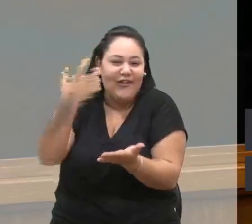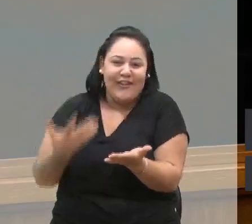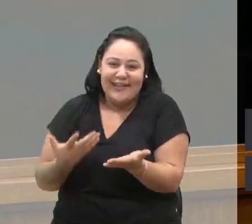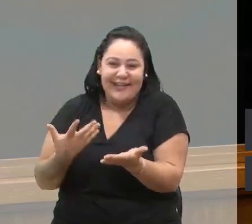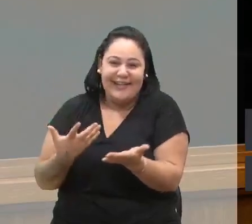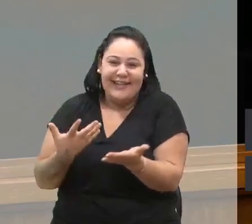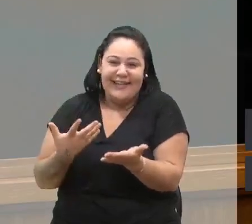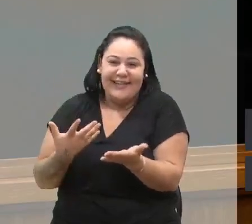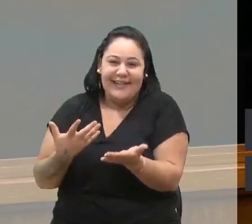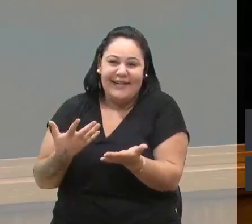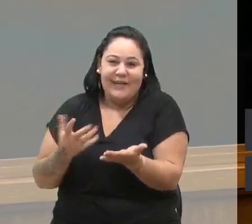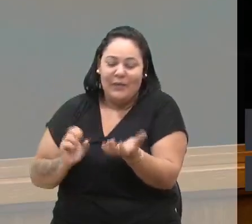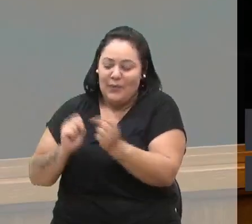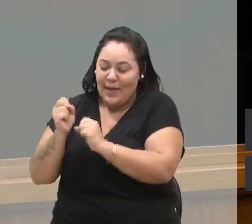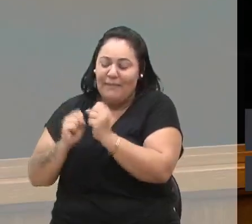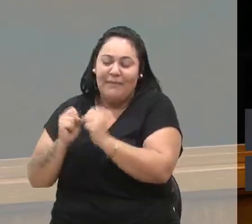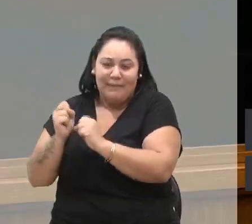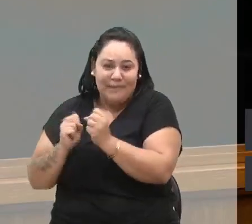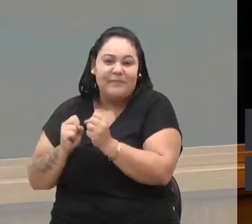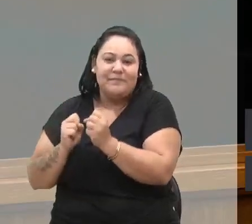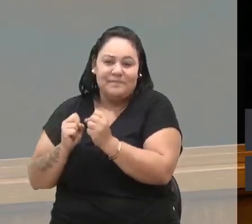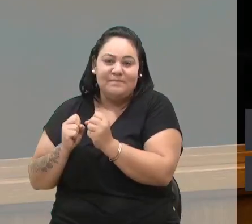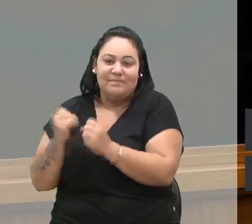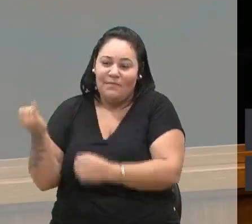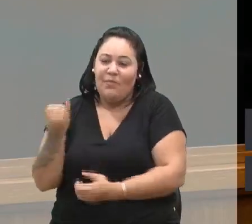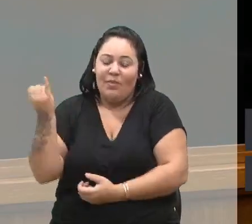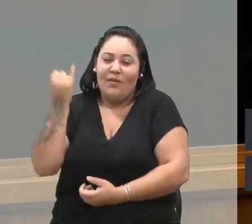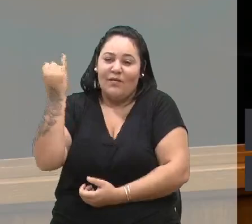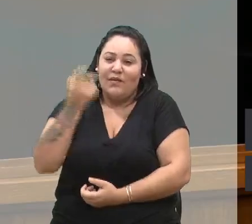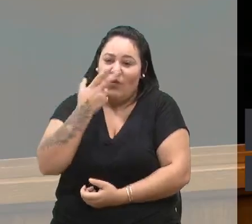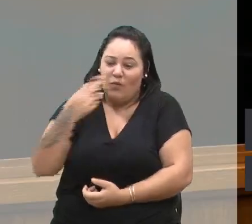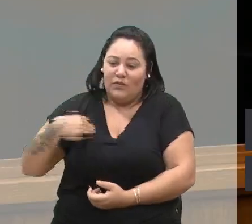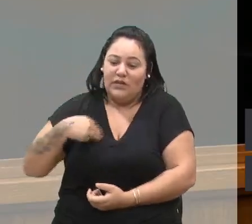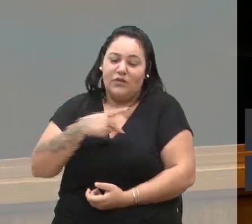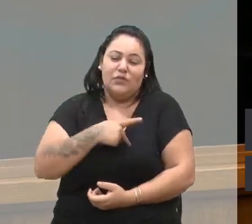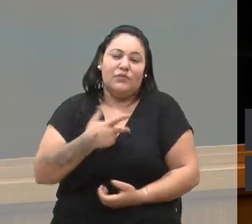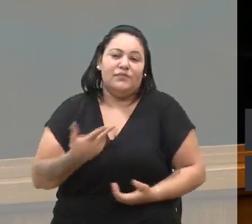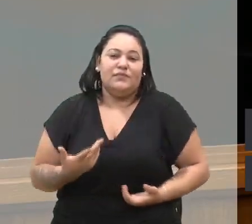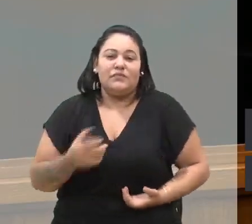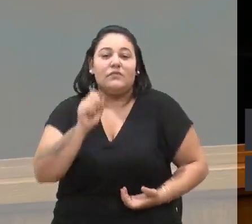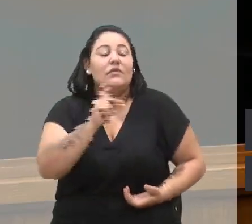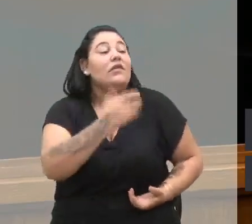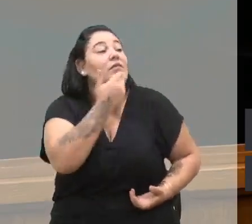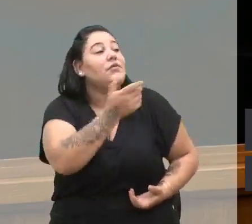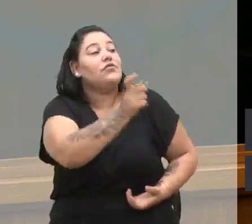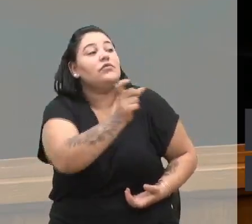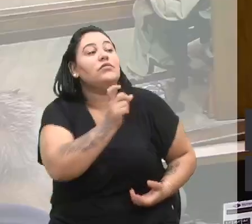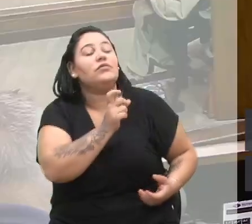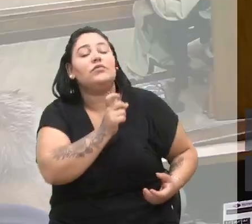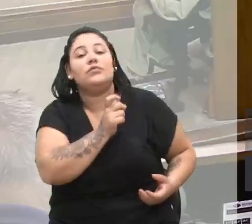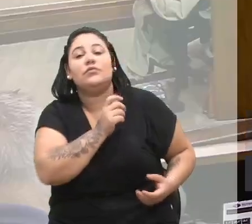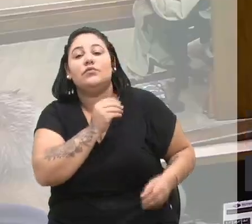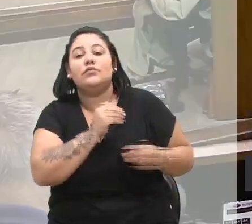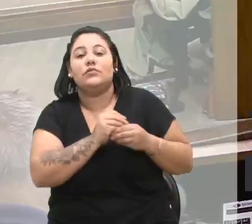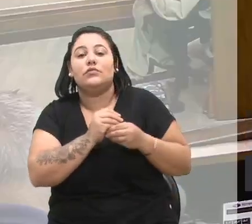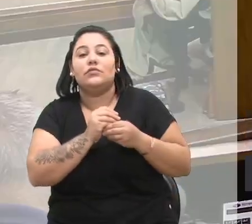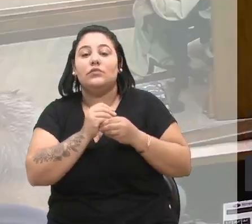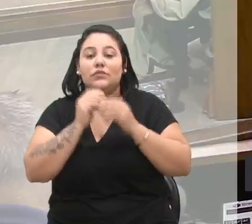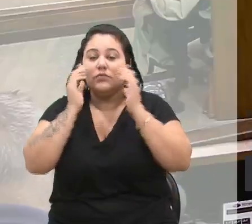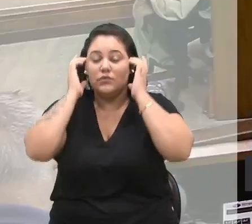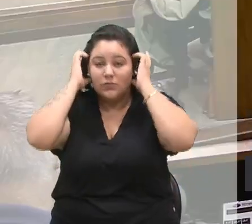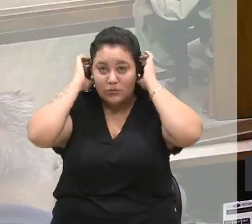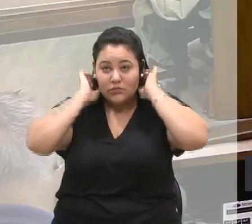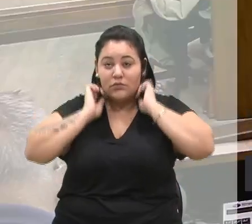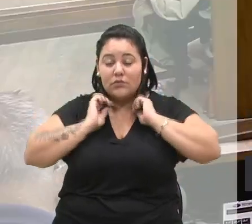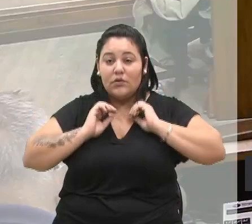uma instituição tão importante quanto o Ministério Público. Quem pediu a parte? Sua parte, vereador. Vereadora,